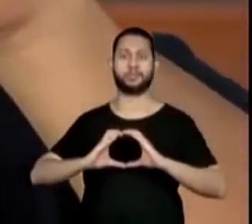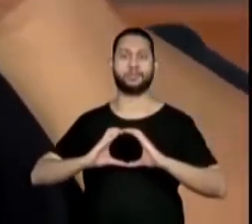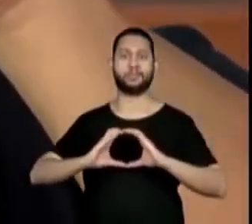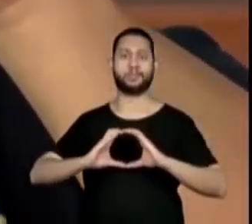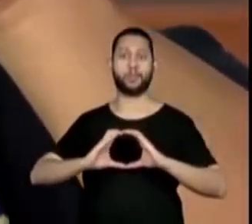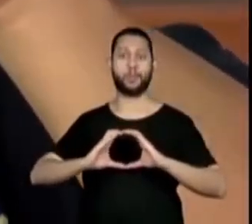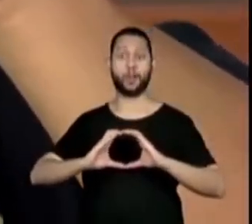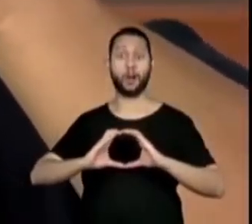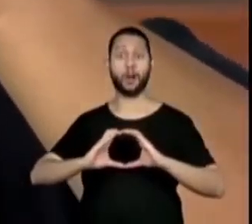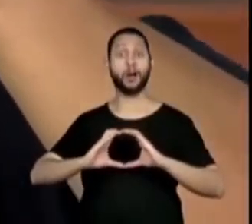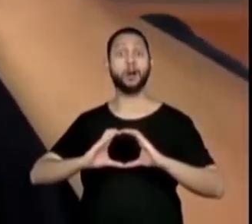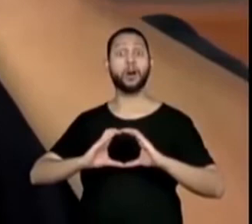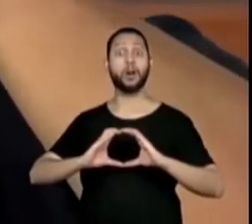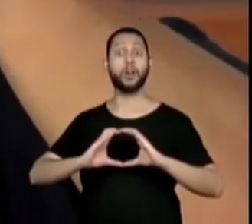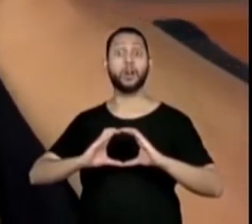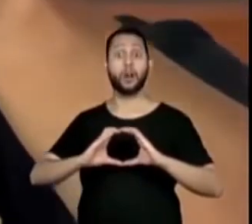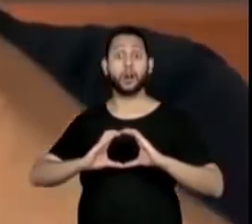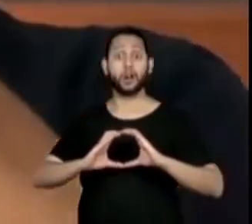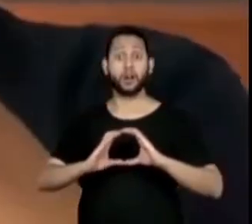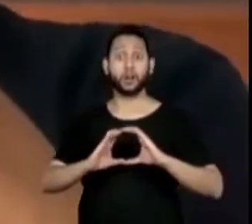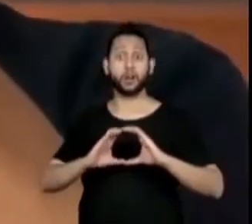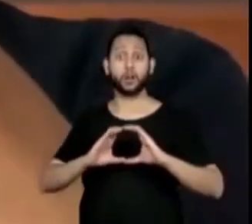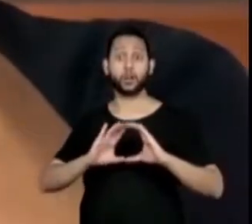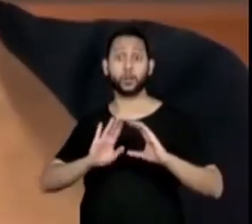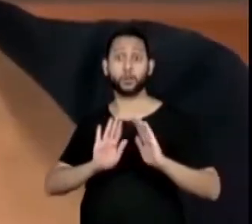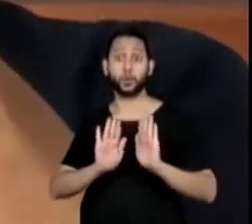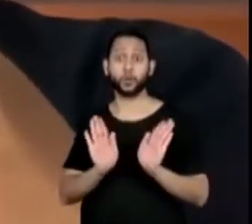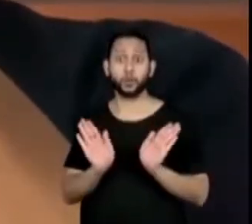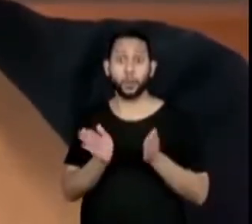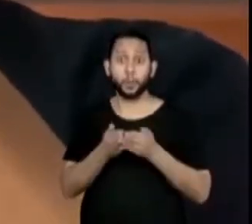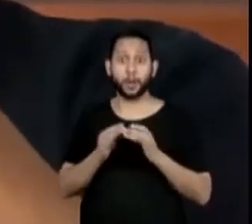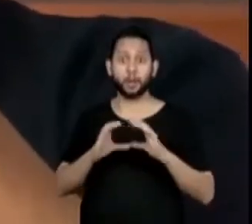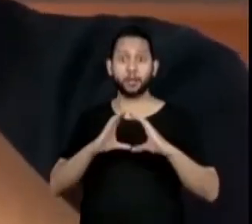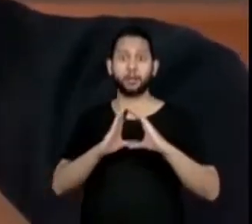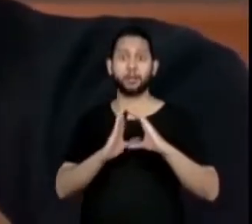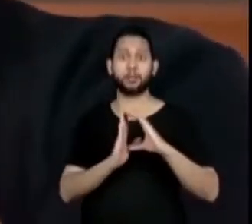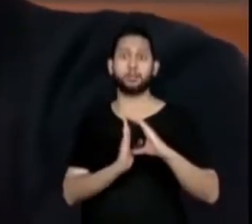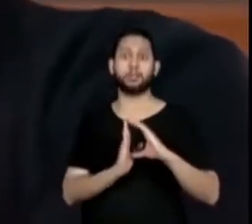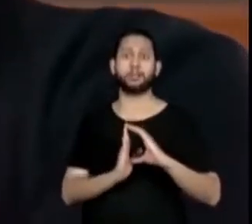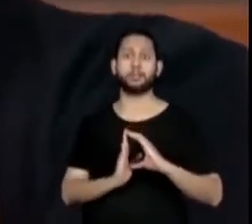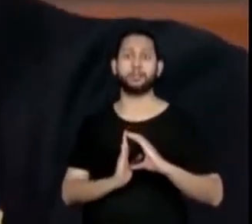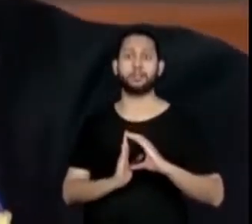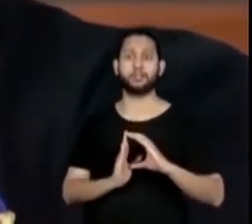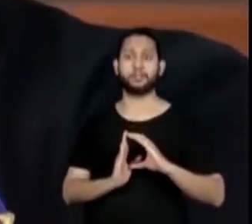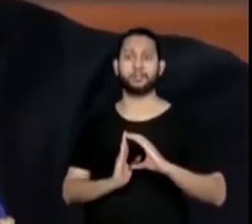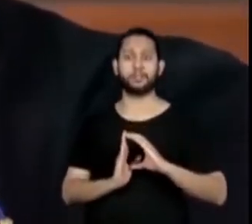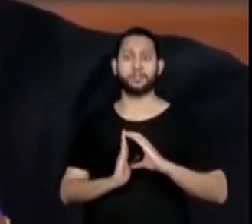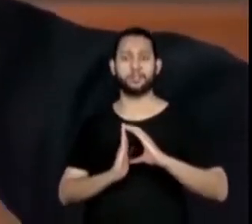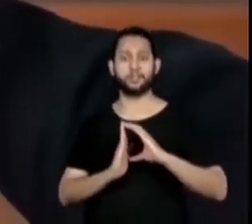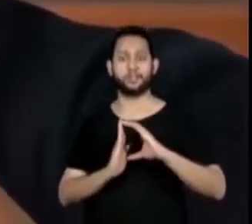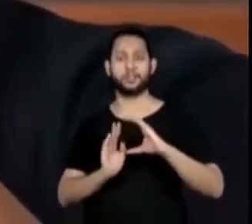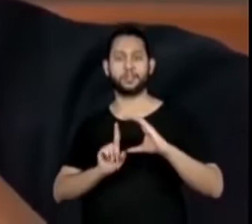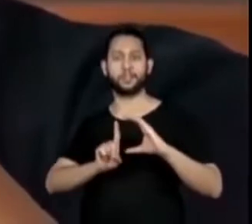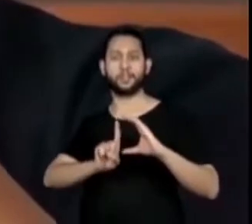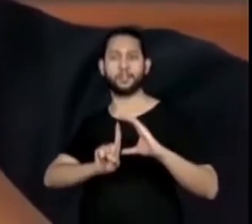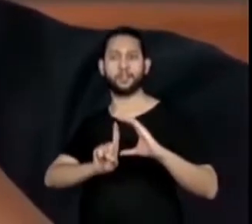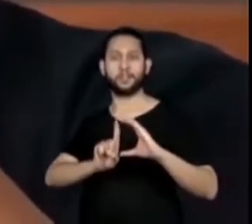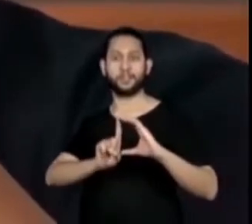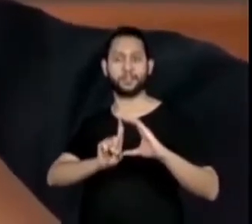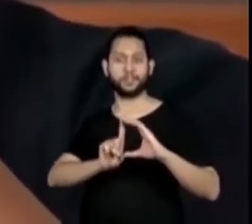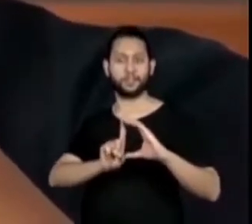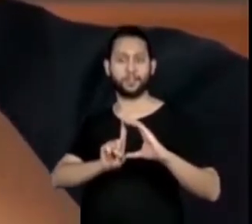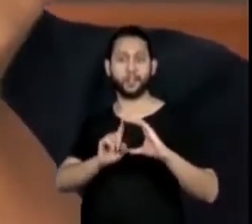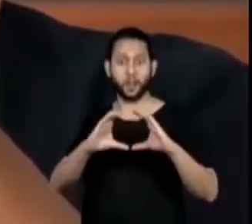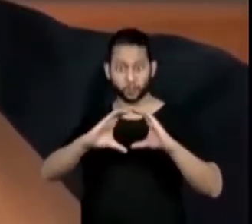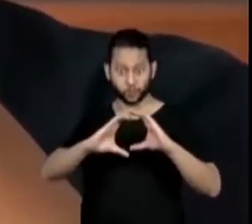fazer? Vou dobrar na metade, que o meu círculo tinha um grau de 360 graus, a volta